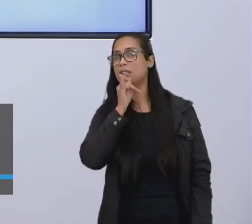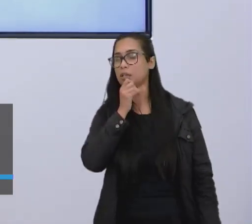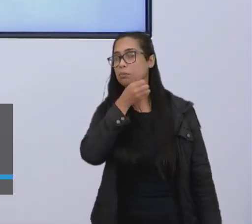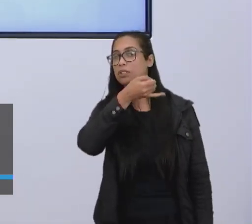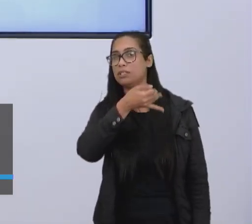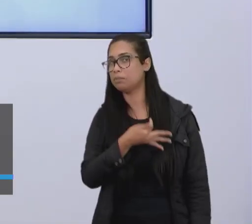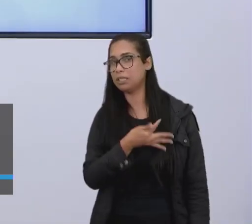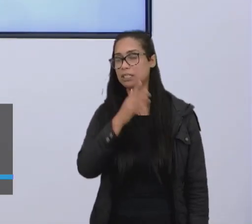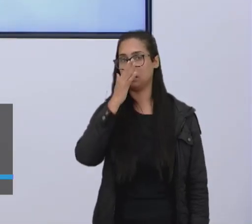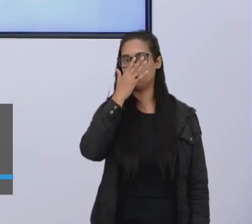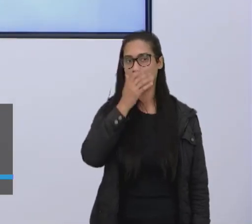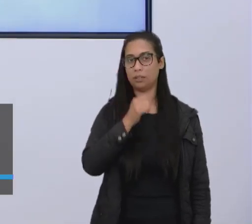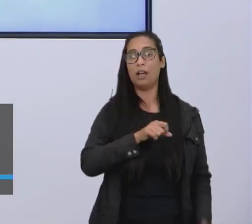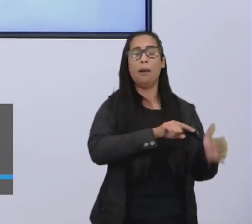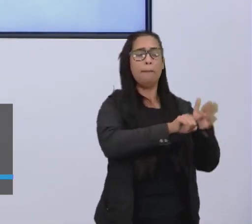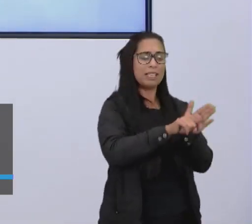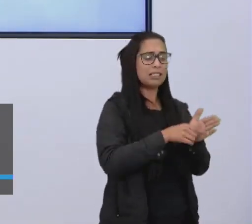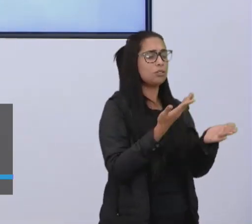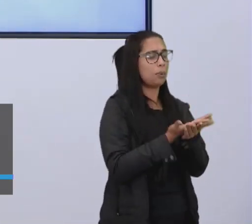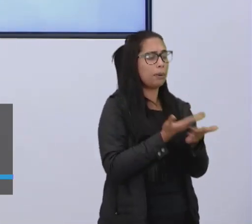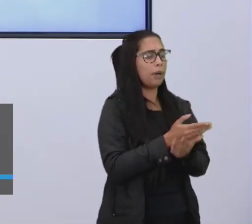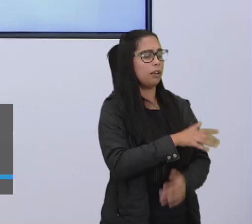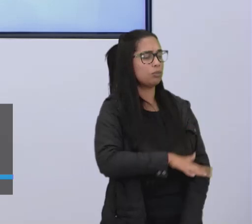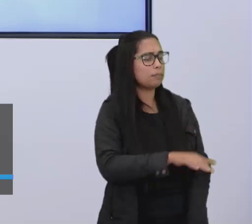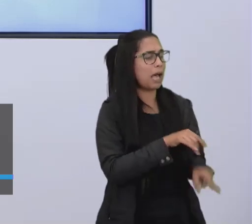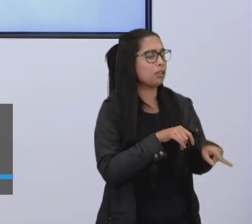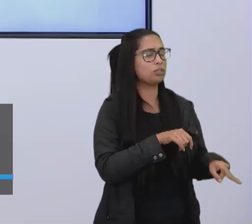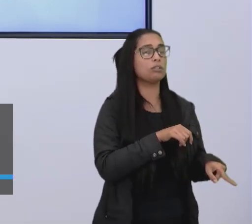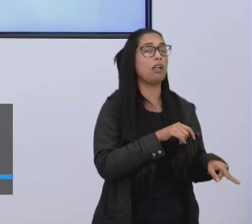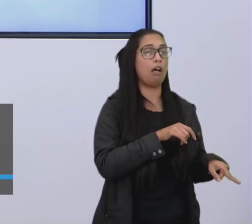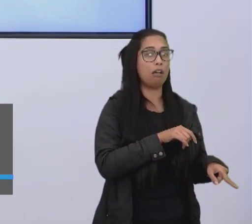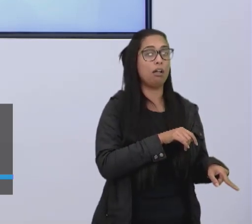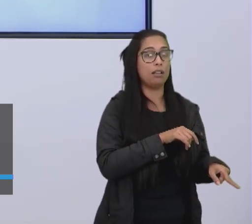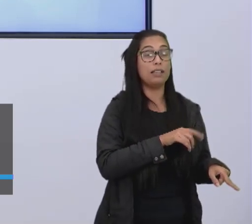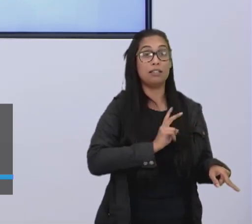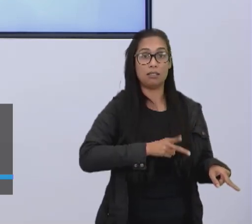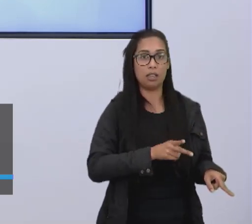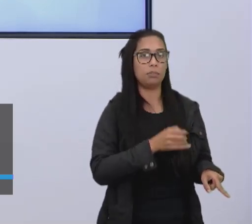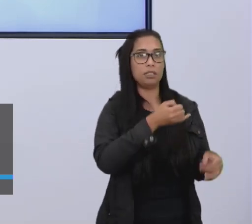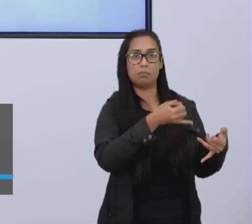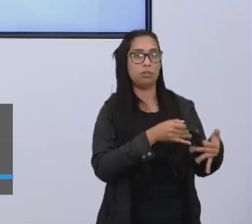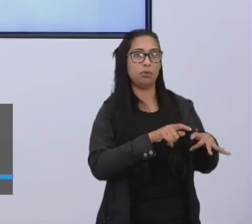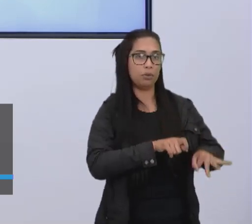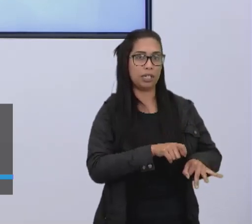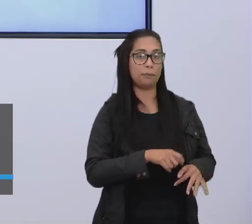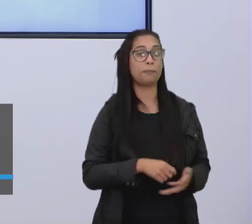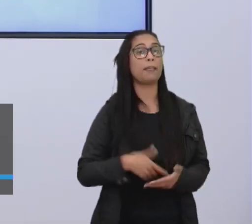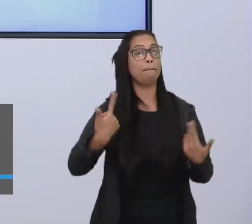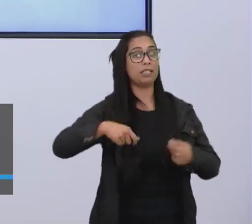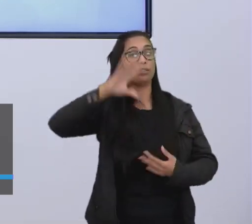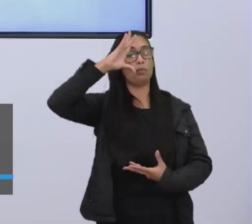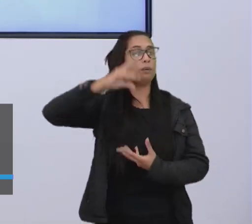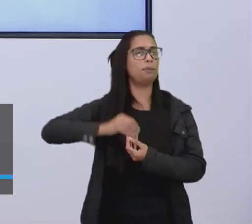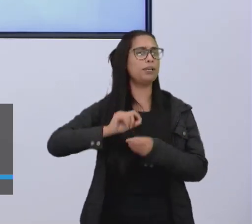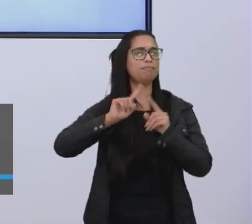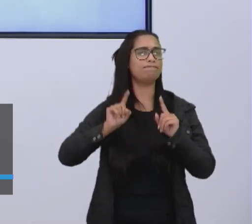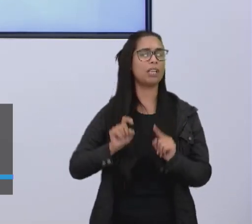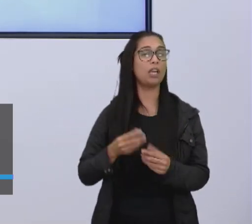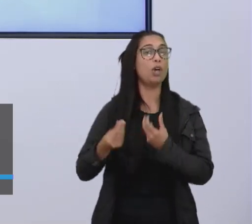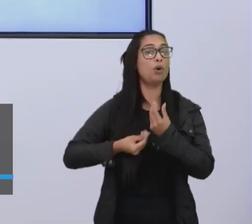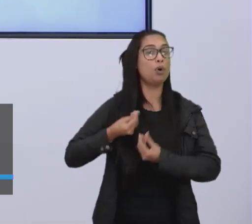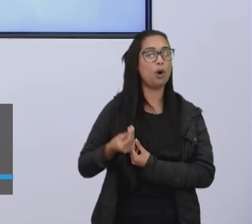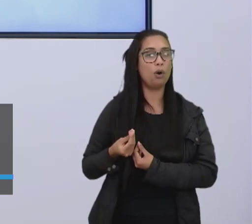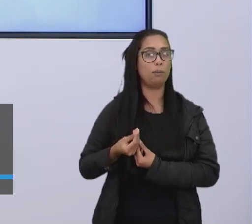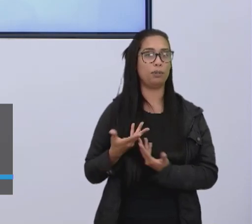quando feita essa pesquisa, também disso saiu esse processo de entender essa dualidade